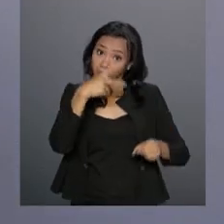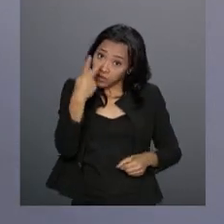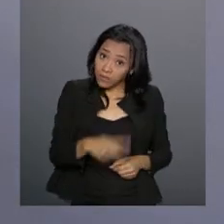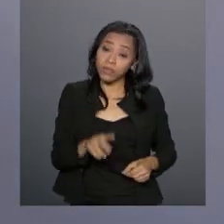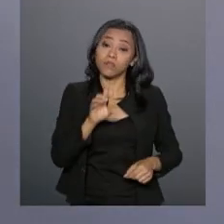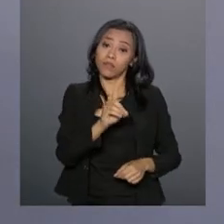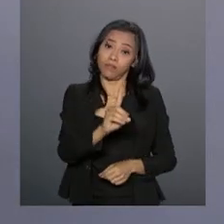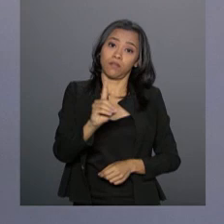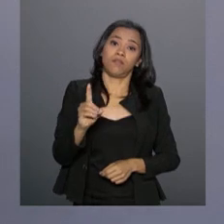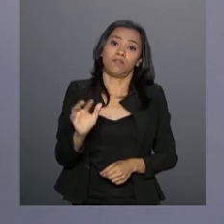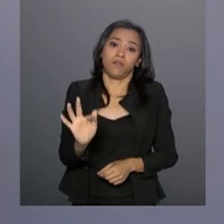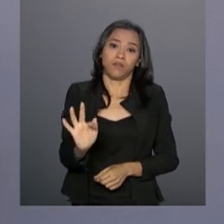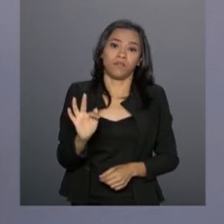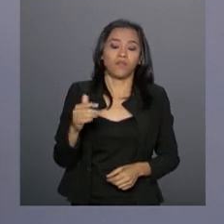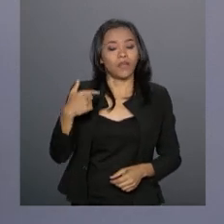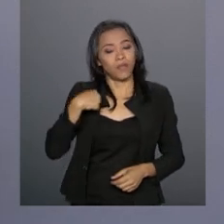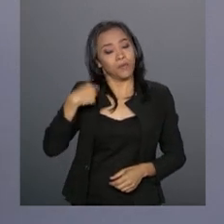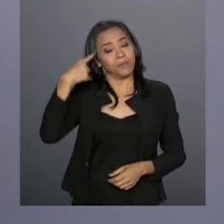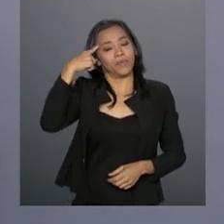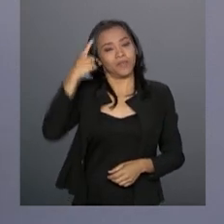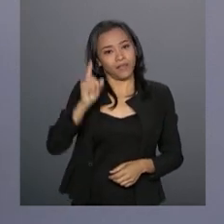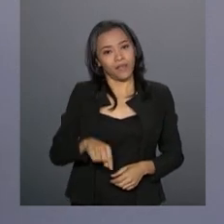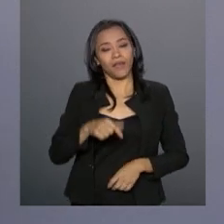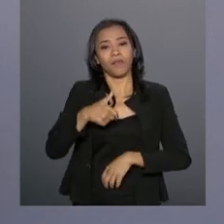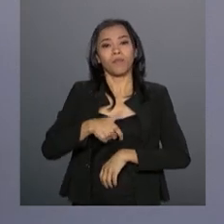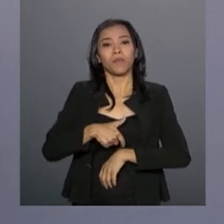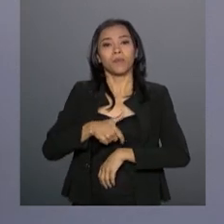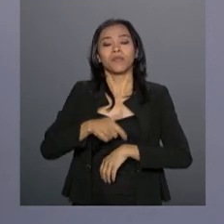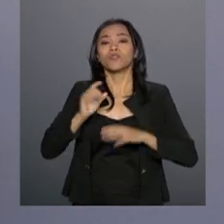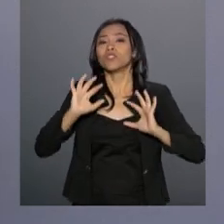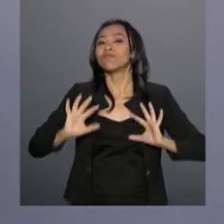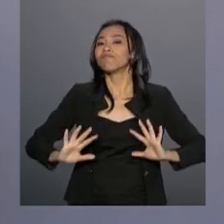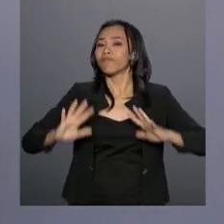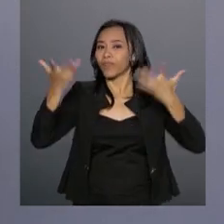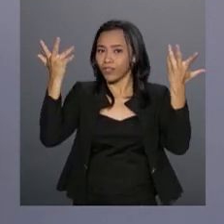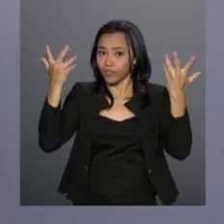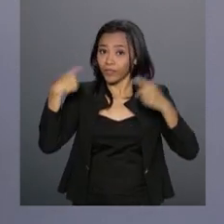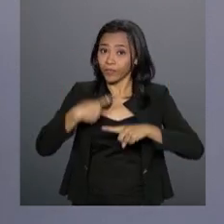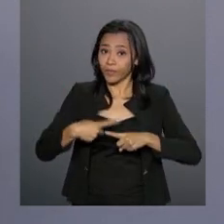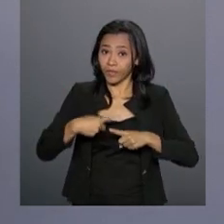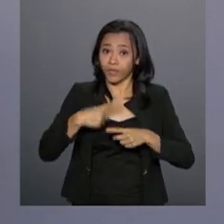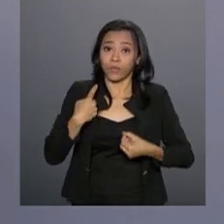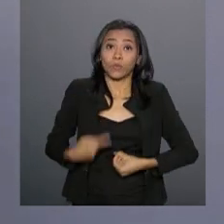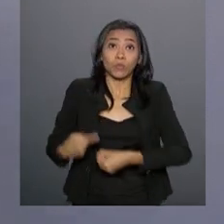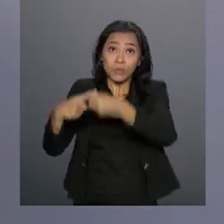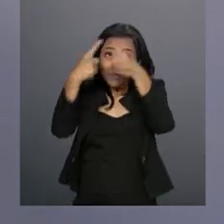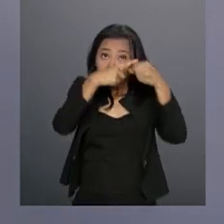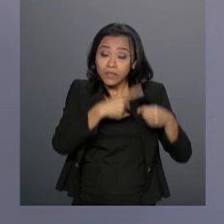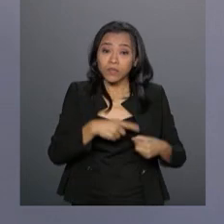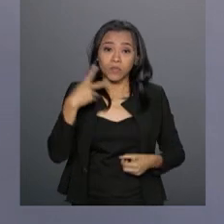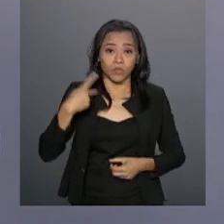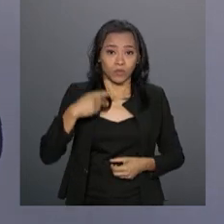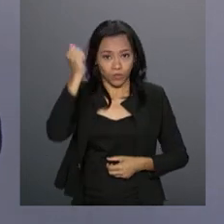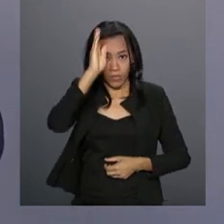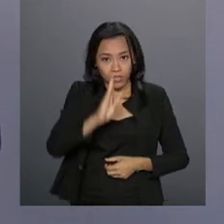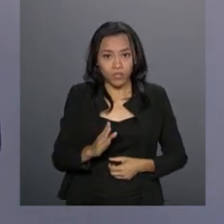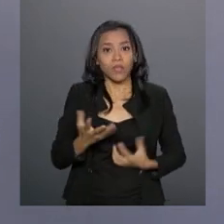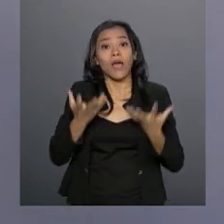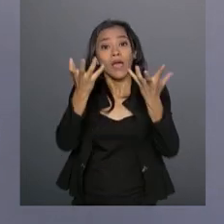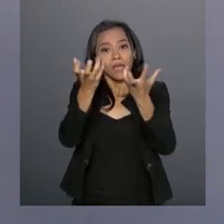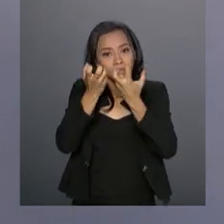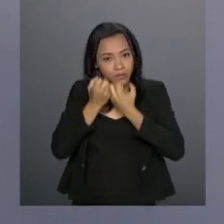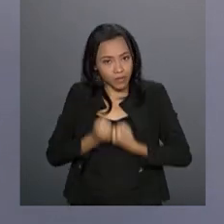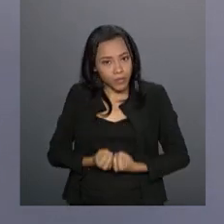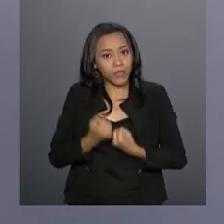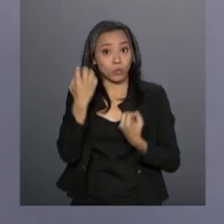momento, penso eu, de comemoração, porque significa que os municípios brasileiros estão recebendo material, estão